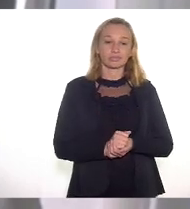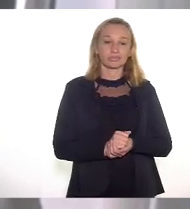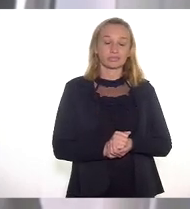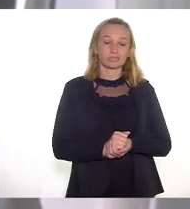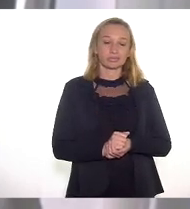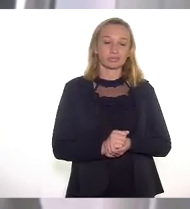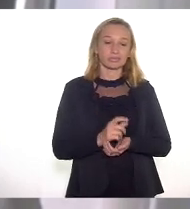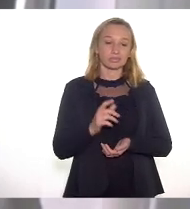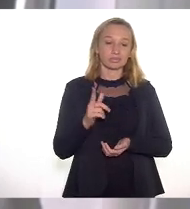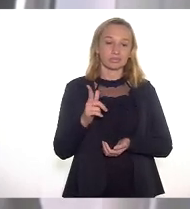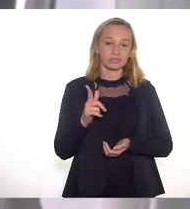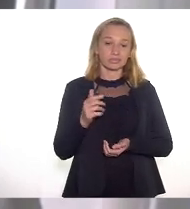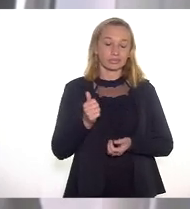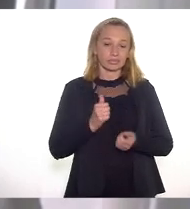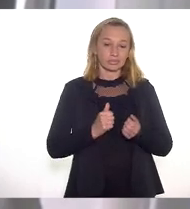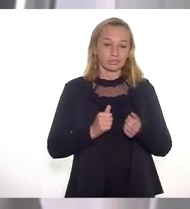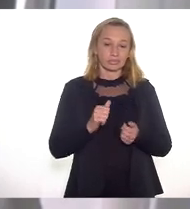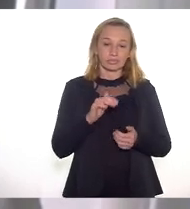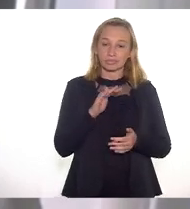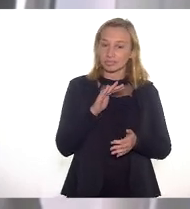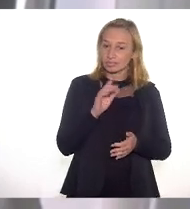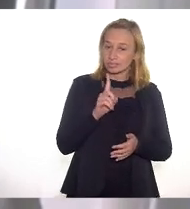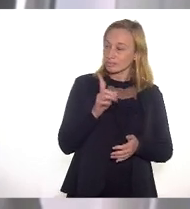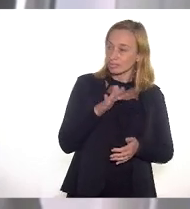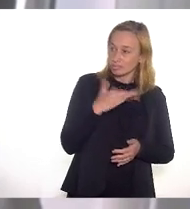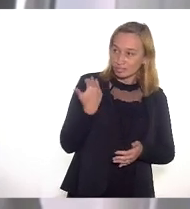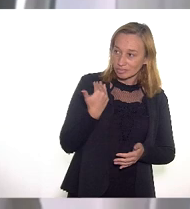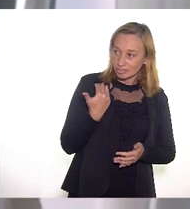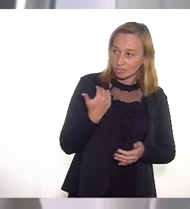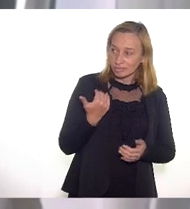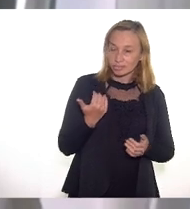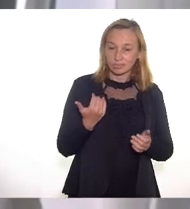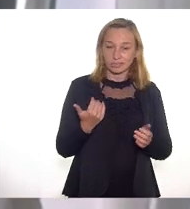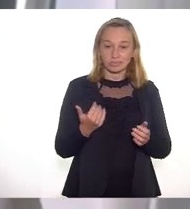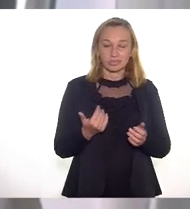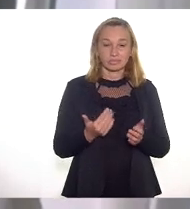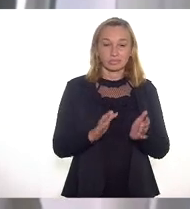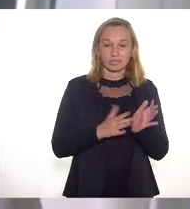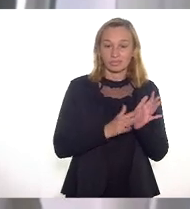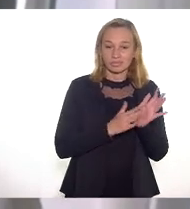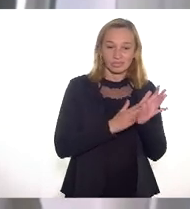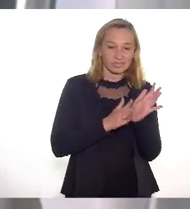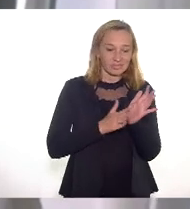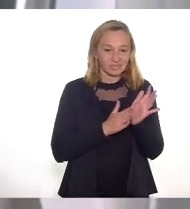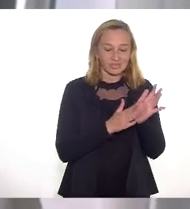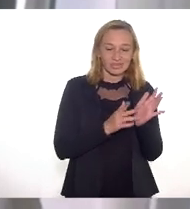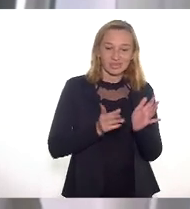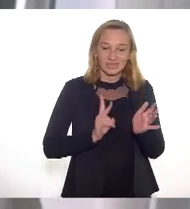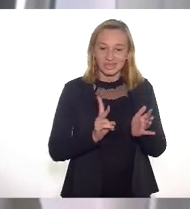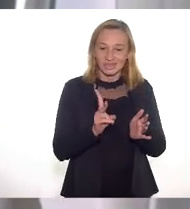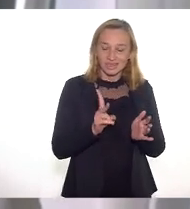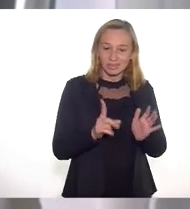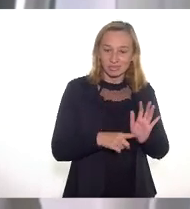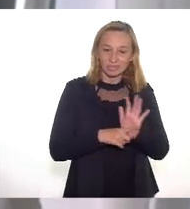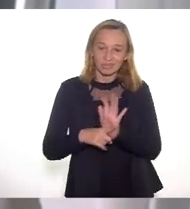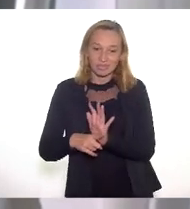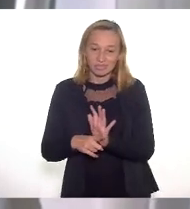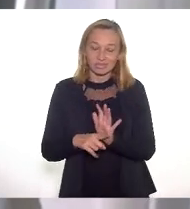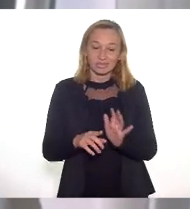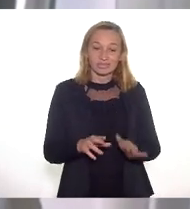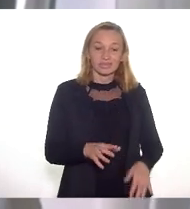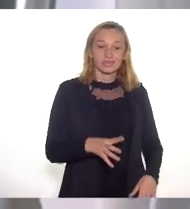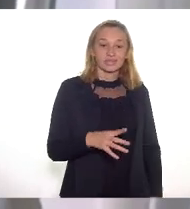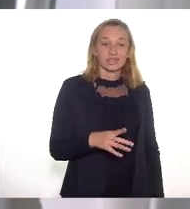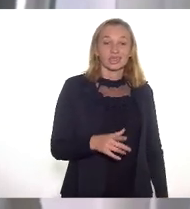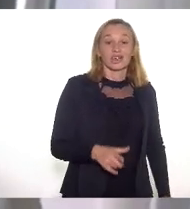Agoniza, mas não morre. Samba, agoniza, mas não morre, alguém sempre te socorre antes do suspiro